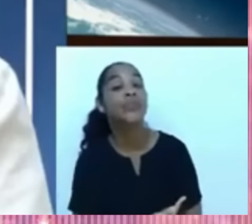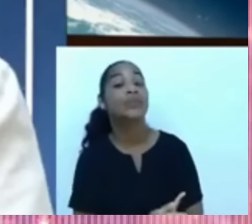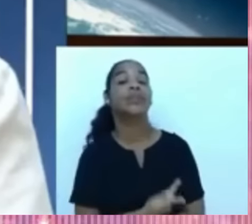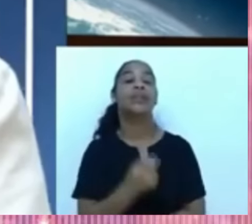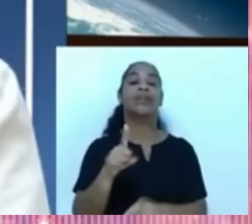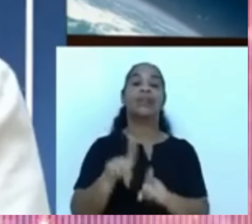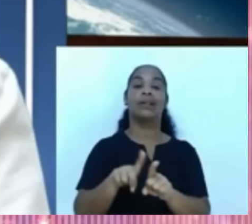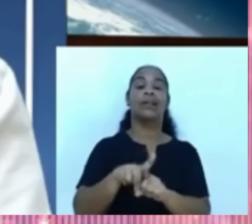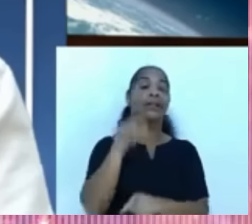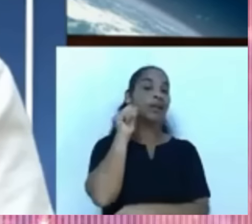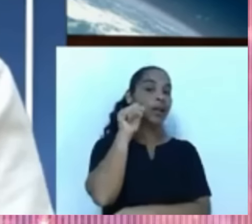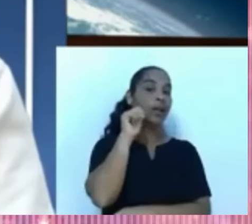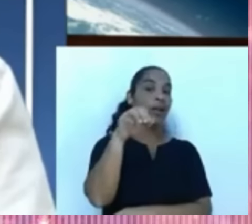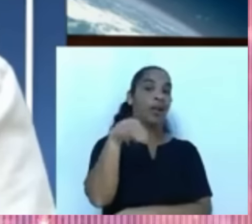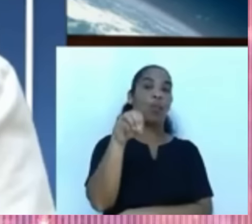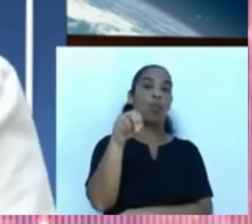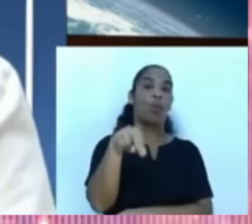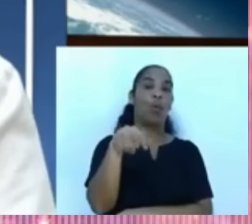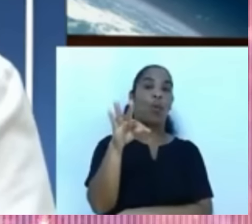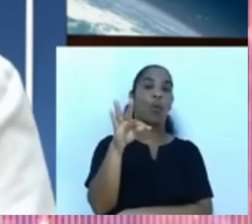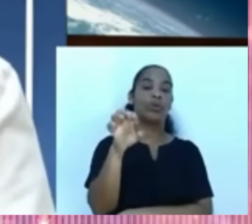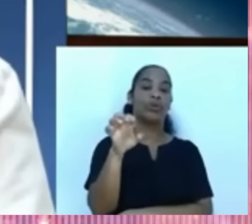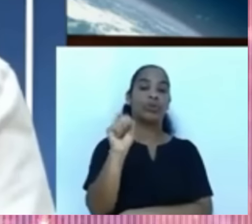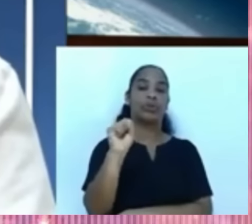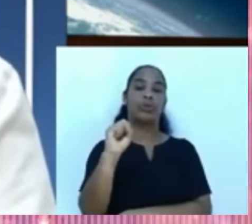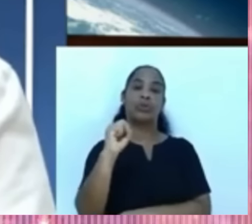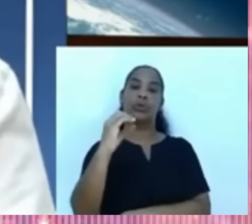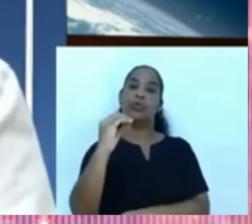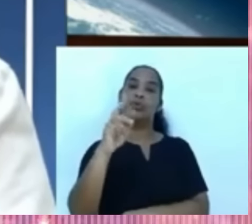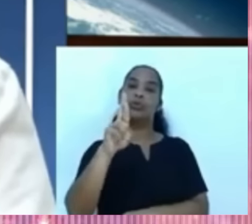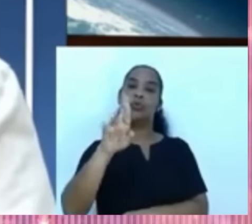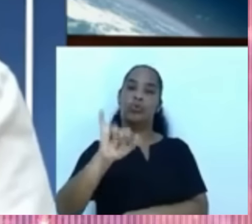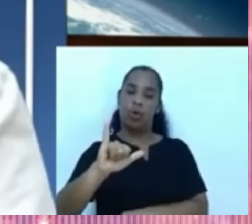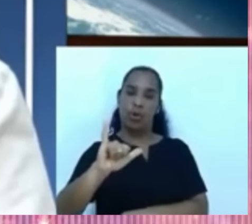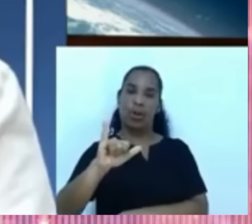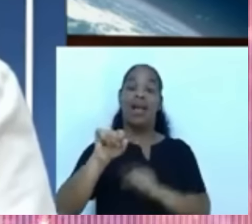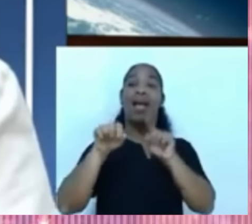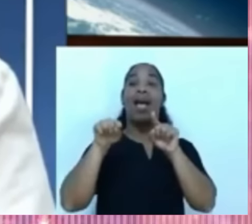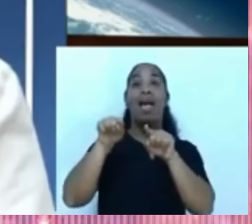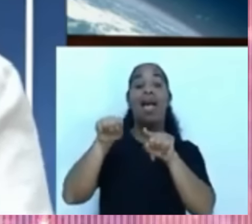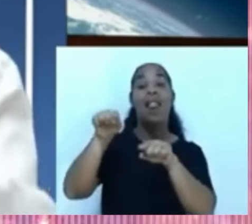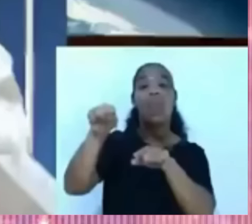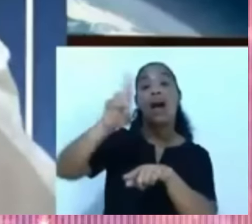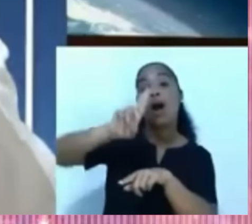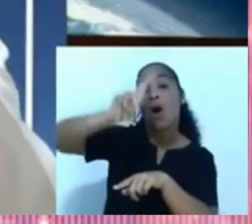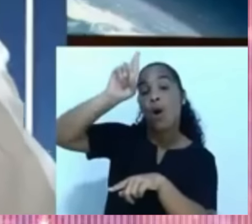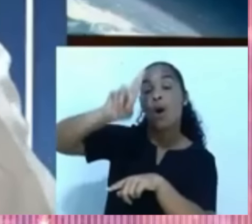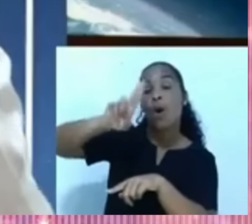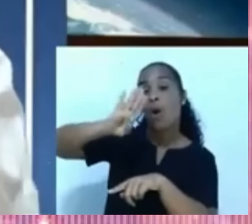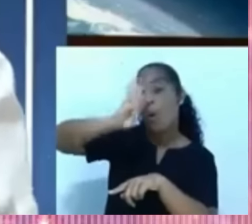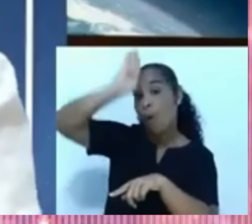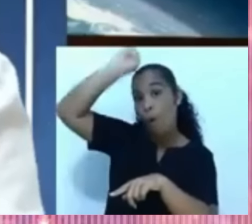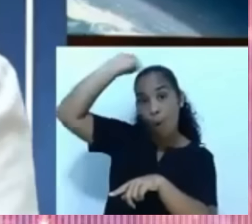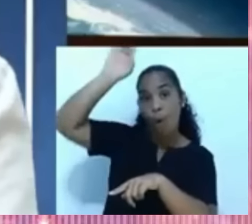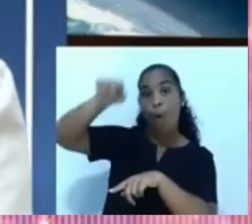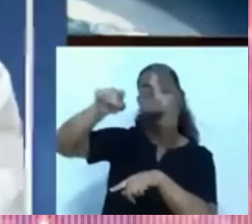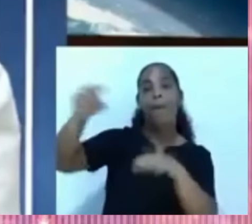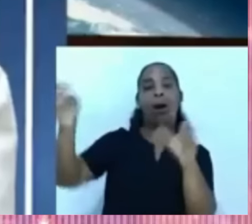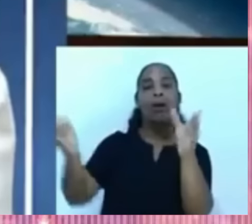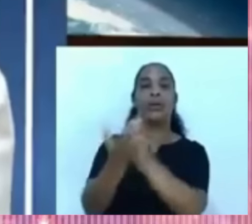Montessori E cria em Roma a caça de Bambini o mundo se renova